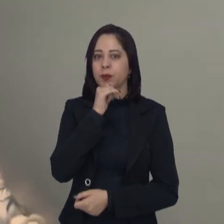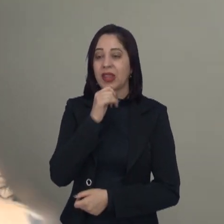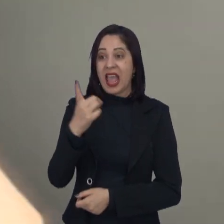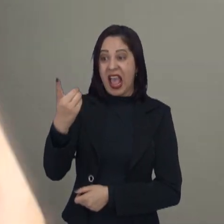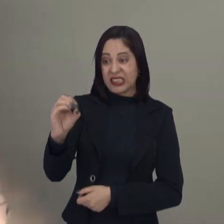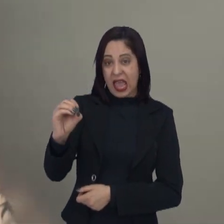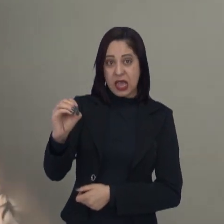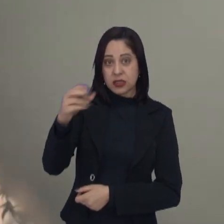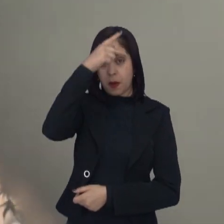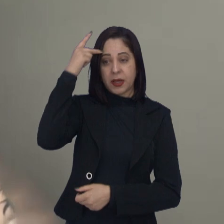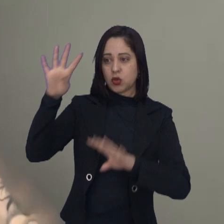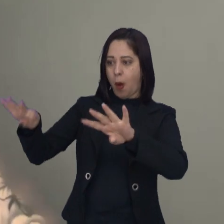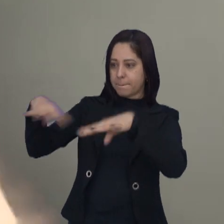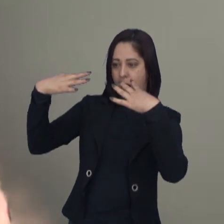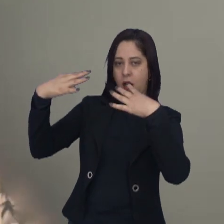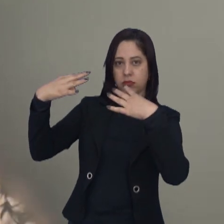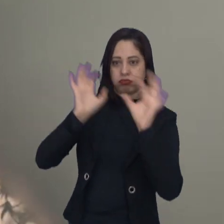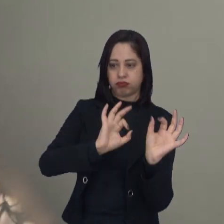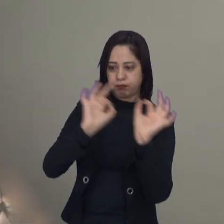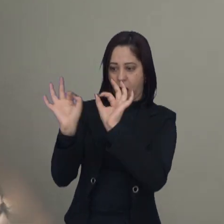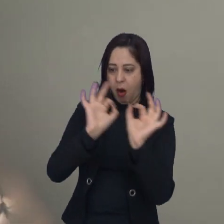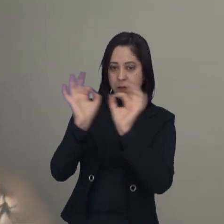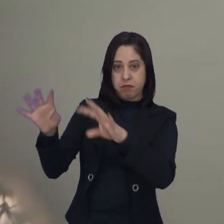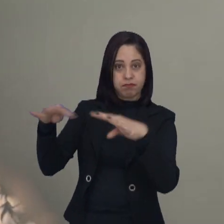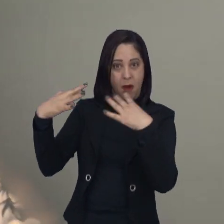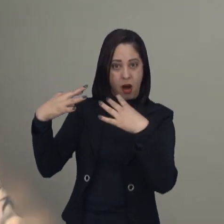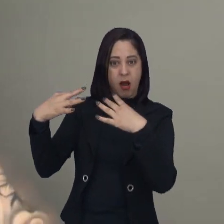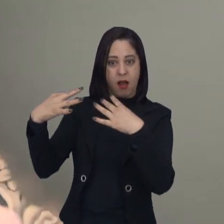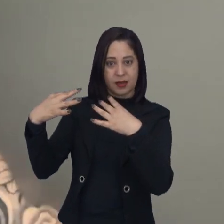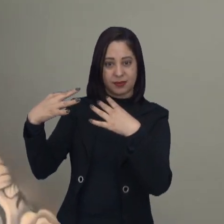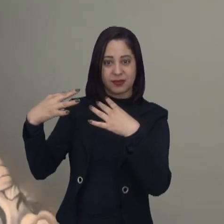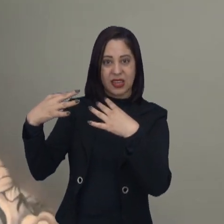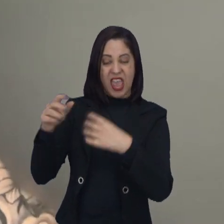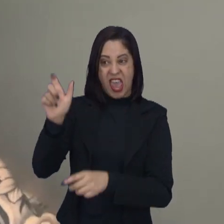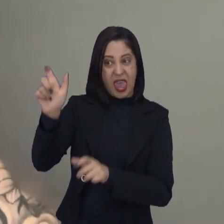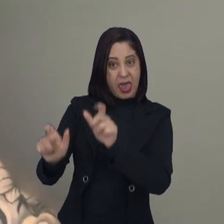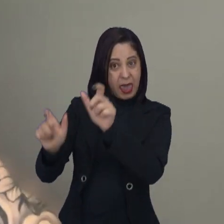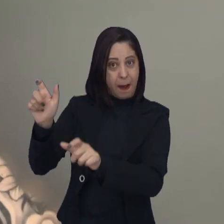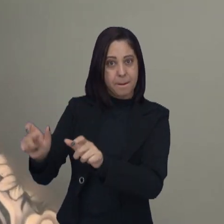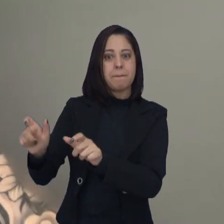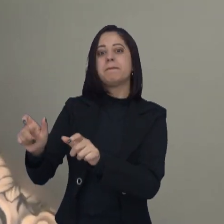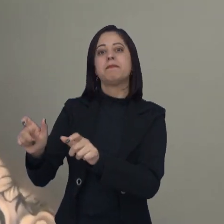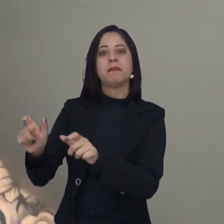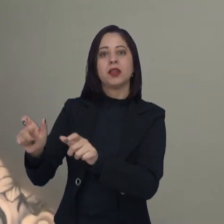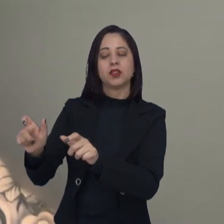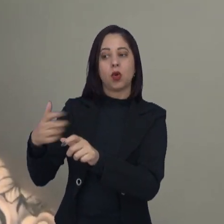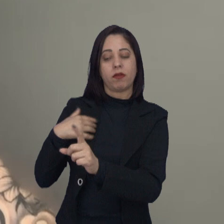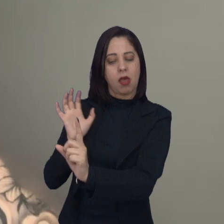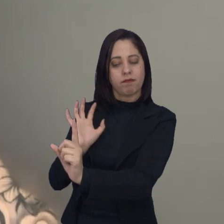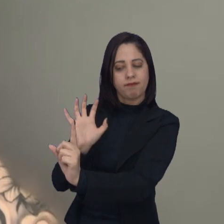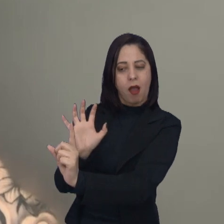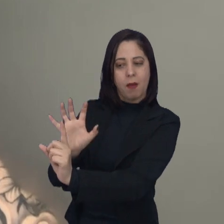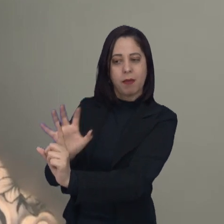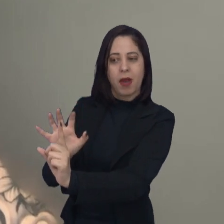assistindo, mas se essas 10 pessoas forem se movimentar em qualquer sentido por conta de algo que você postou, então, de fato, você já